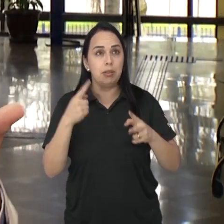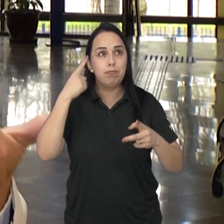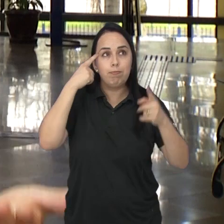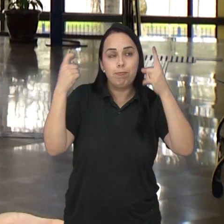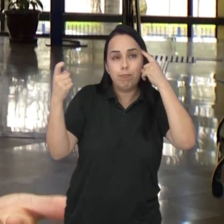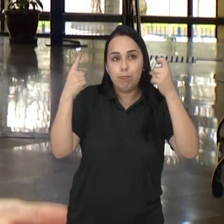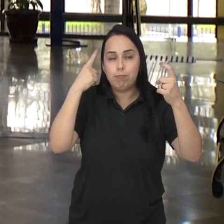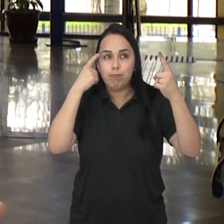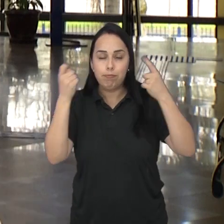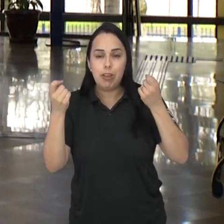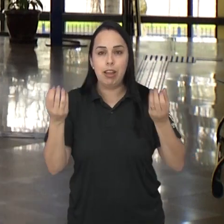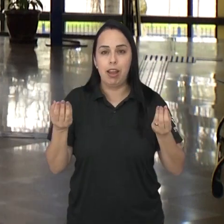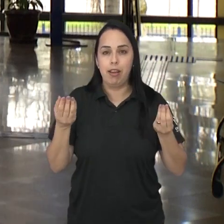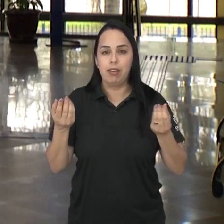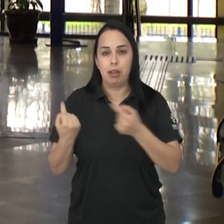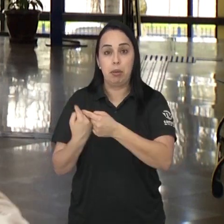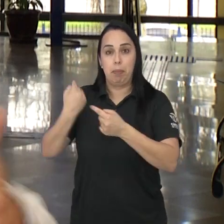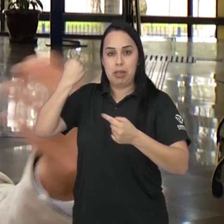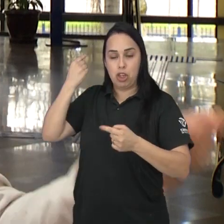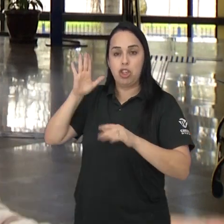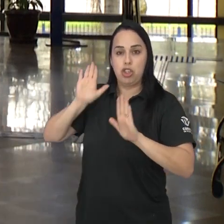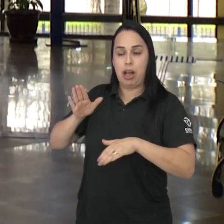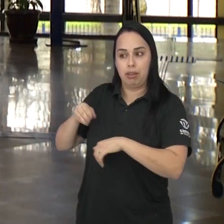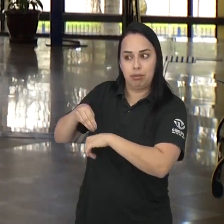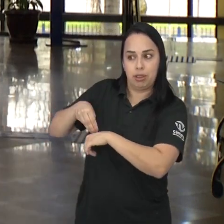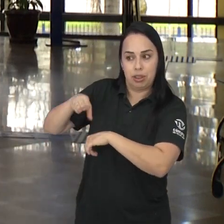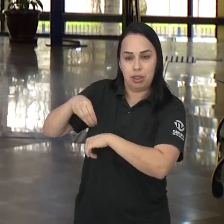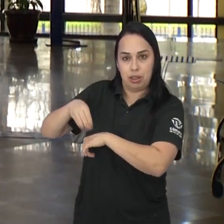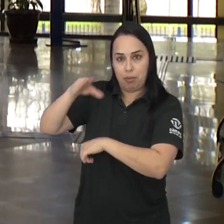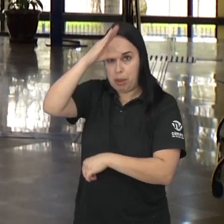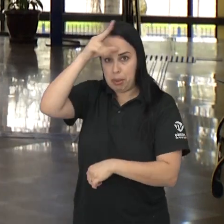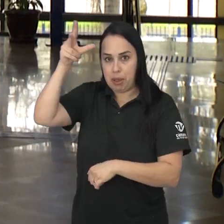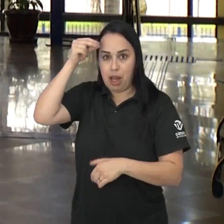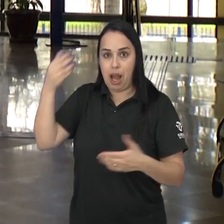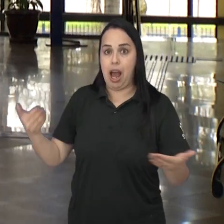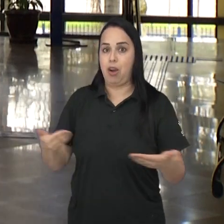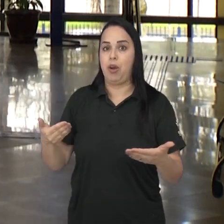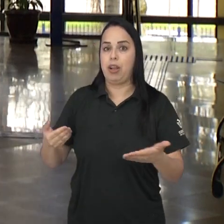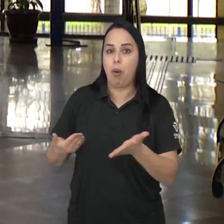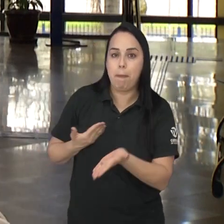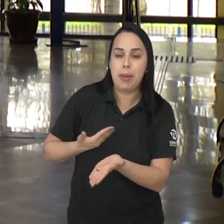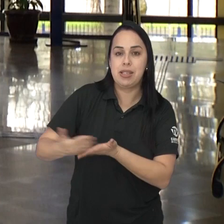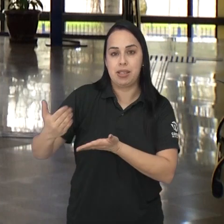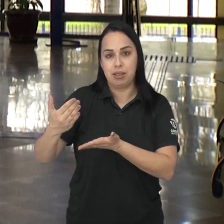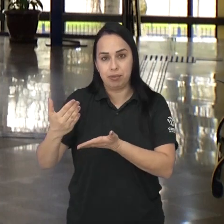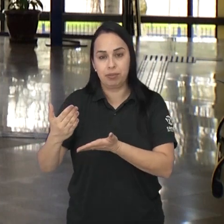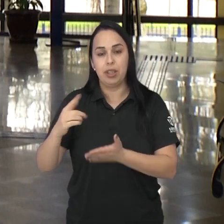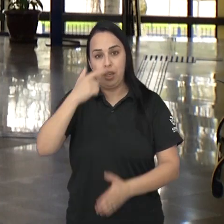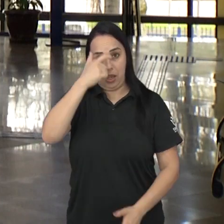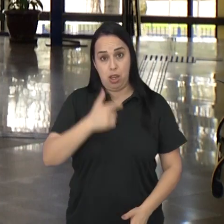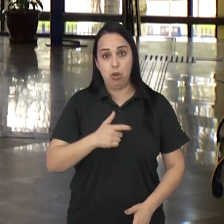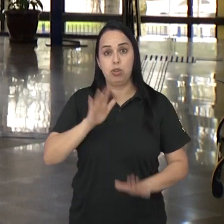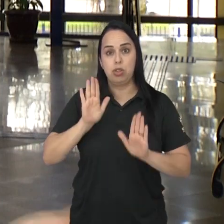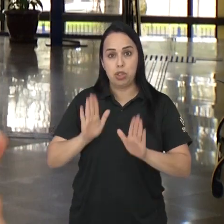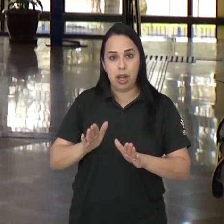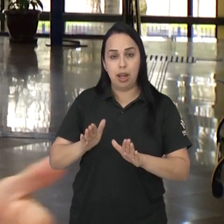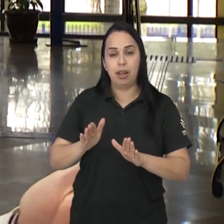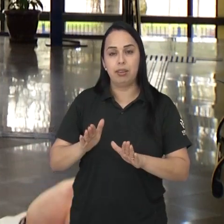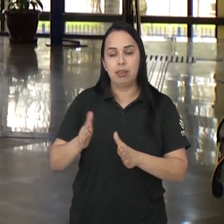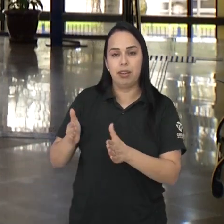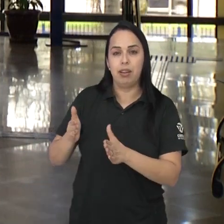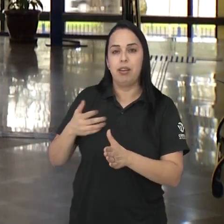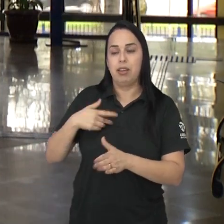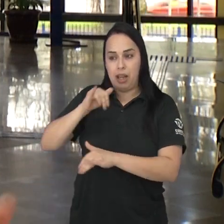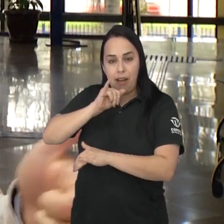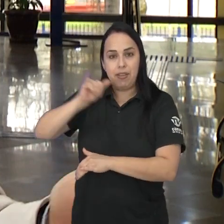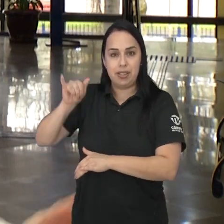já vê que ideias que a gente já passou no passado para a administração pública está sendo implantada, não só eu, como toda a